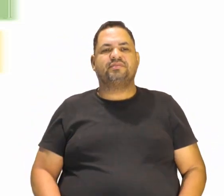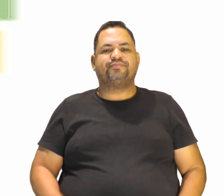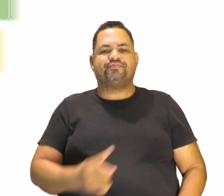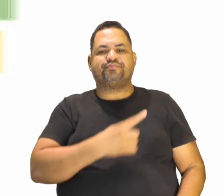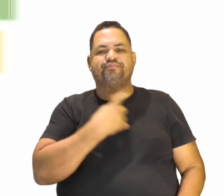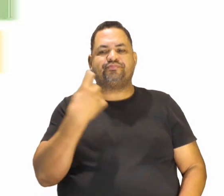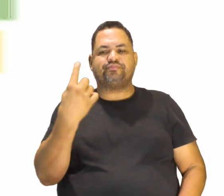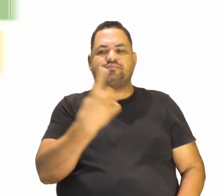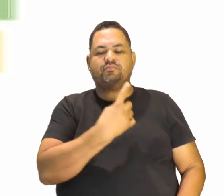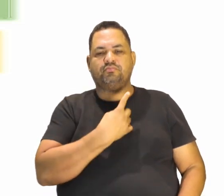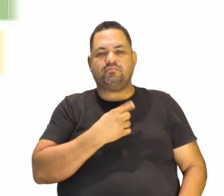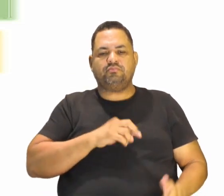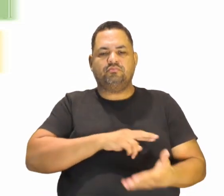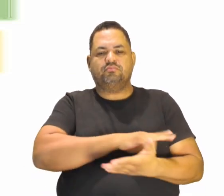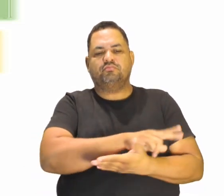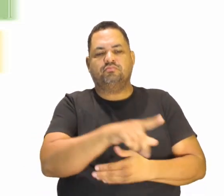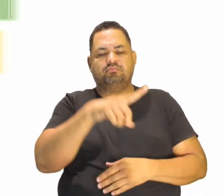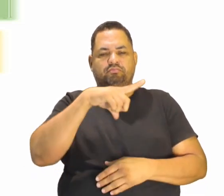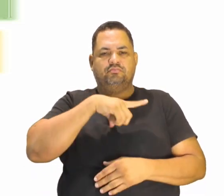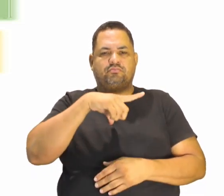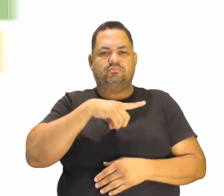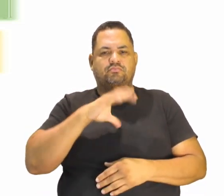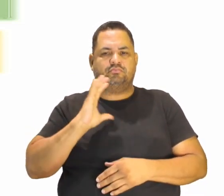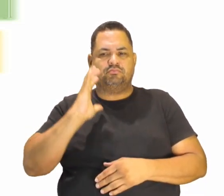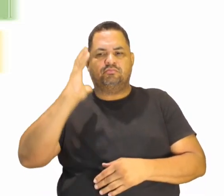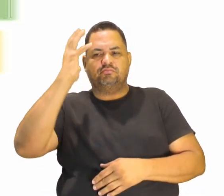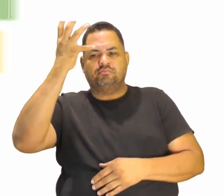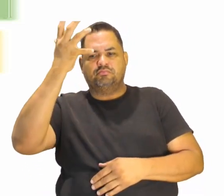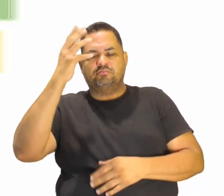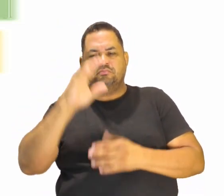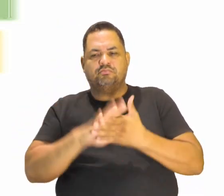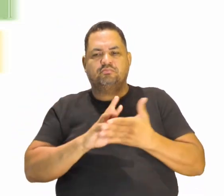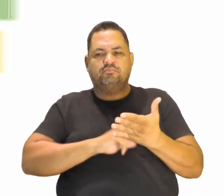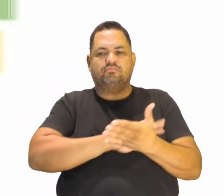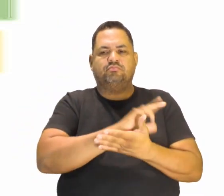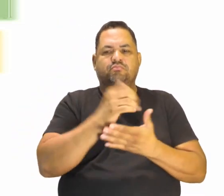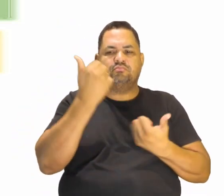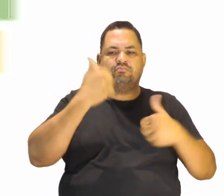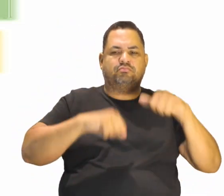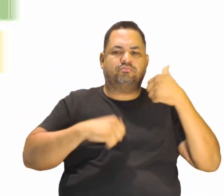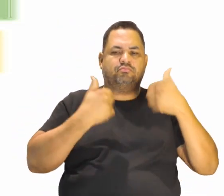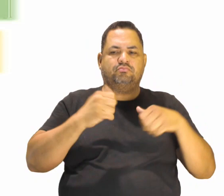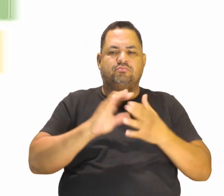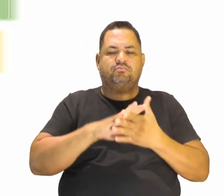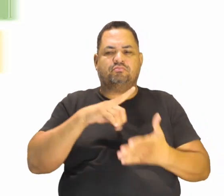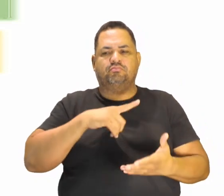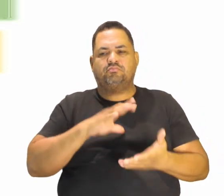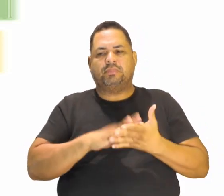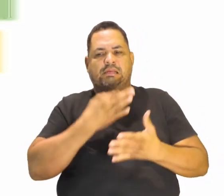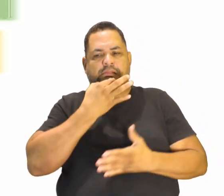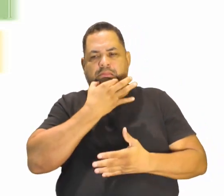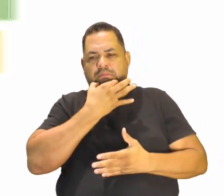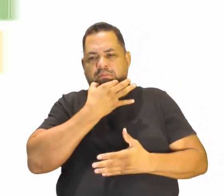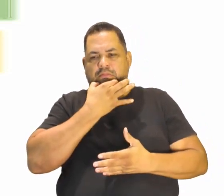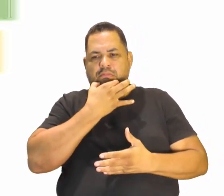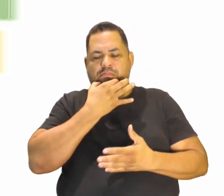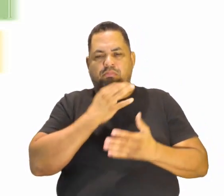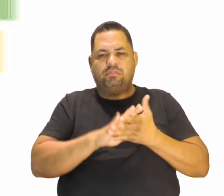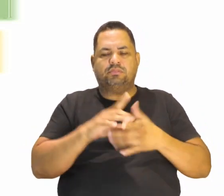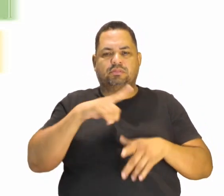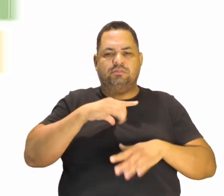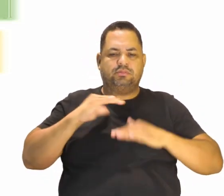somos muitos, temos muitas capacidades, muitas qualidades, muitos defeitos, temos muitos